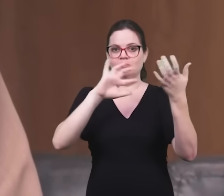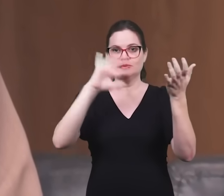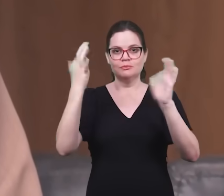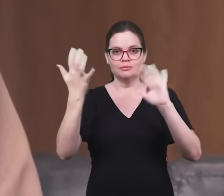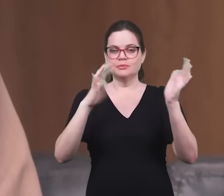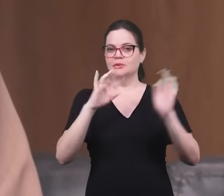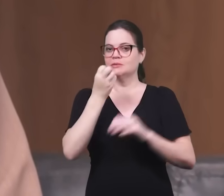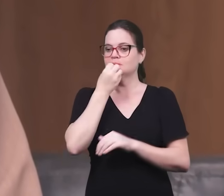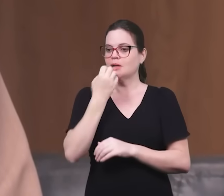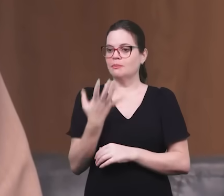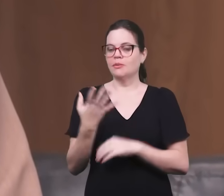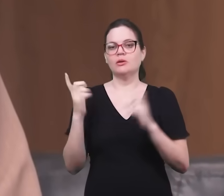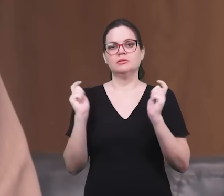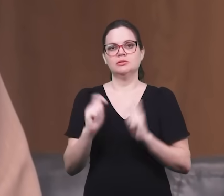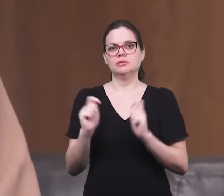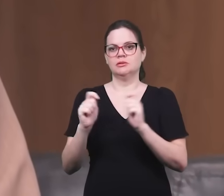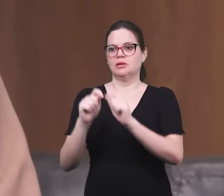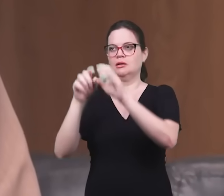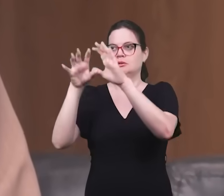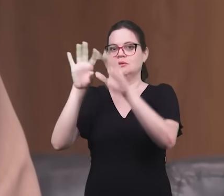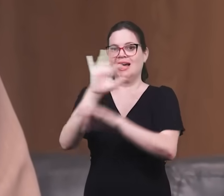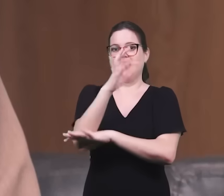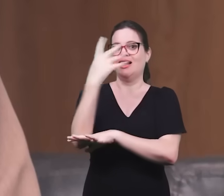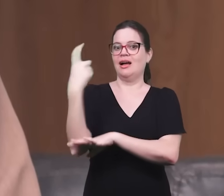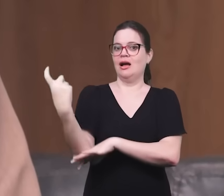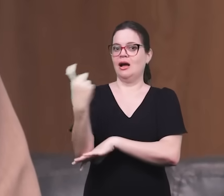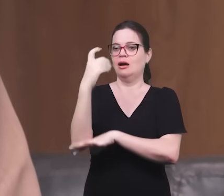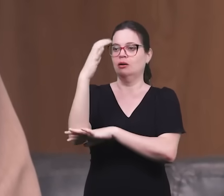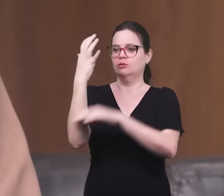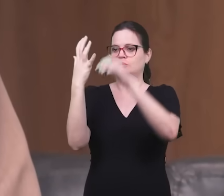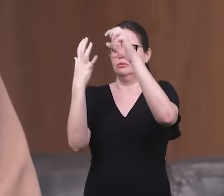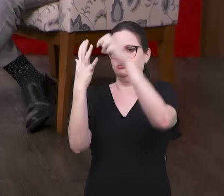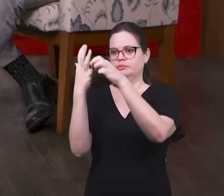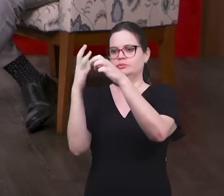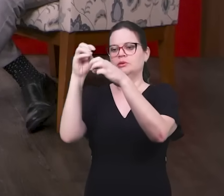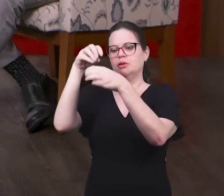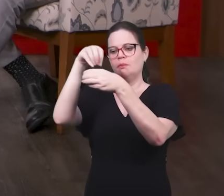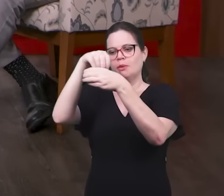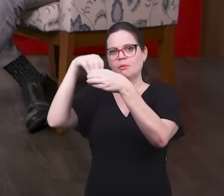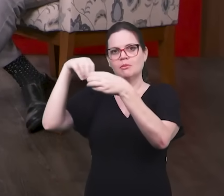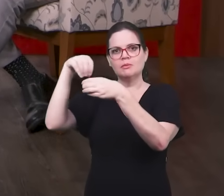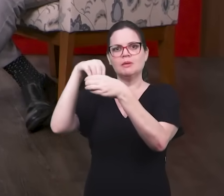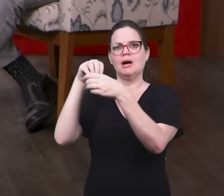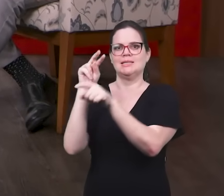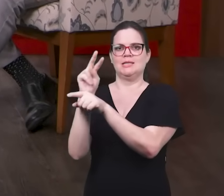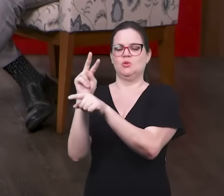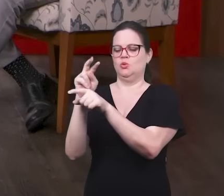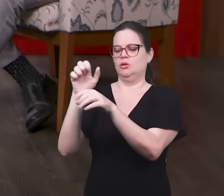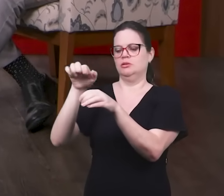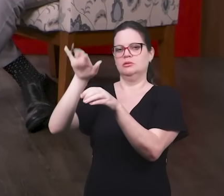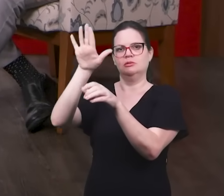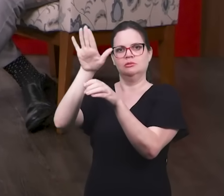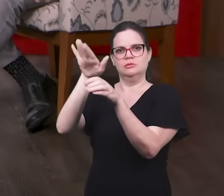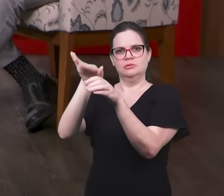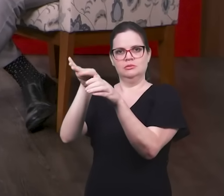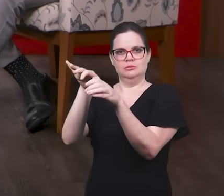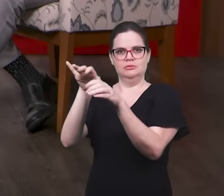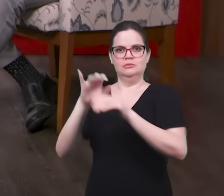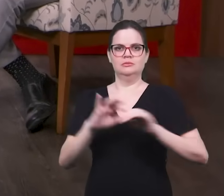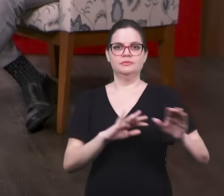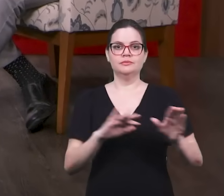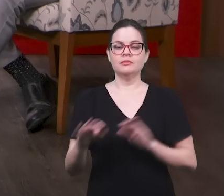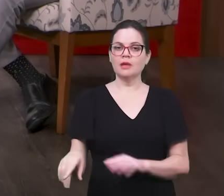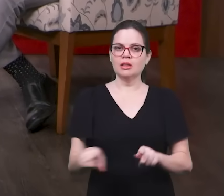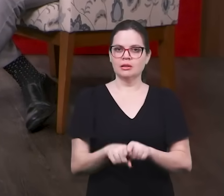para que ela busque e tenha os filhotes em segurança. E nós vamos achar muito na palavra isso, porque o